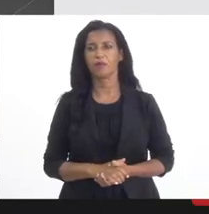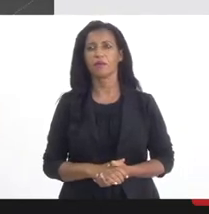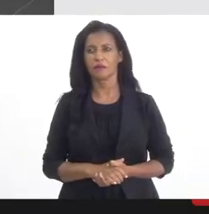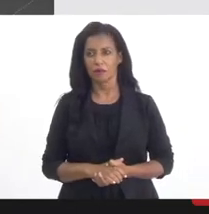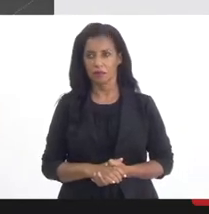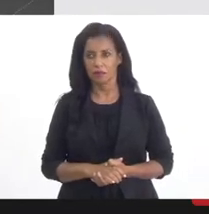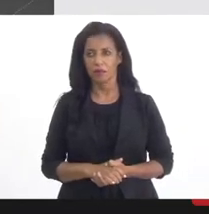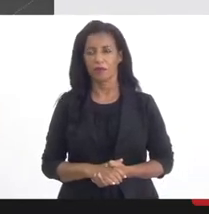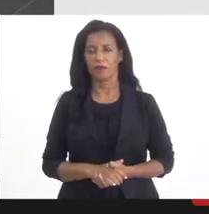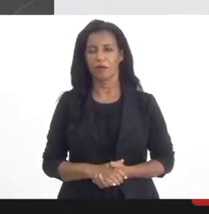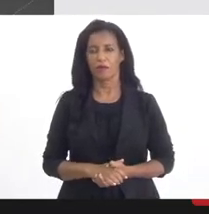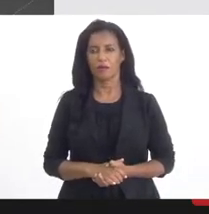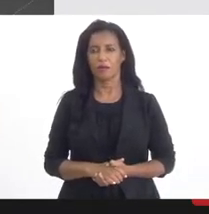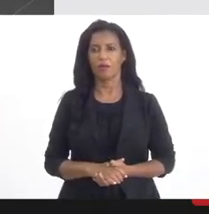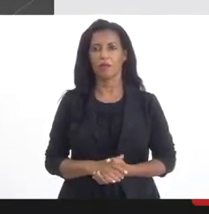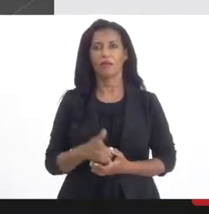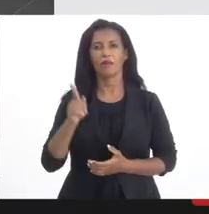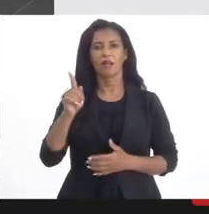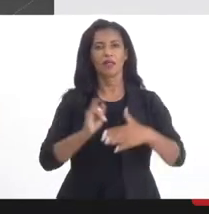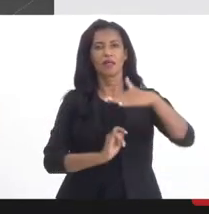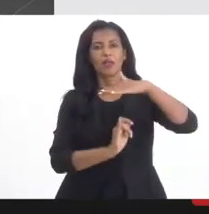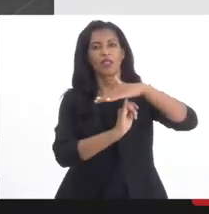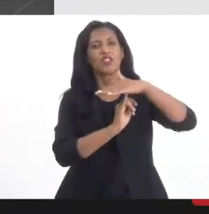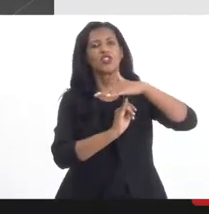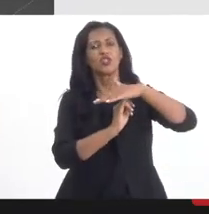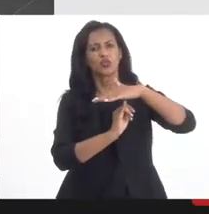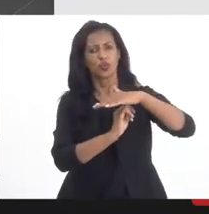Aí, essas, por favor. Essas são as instituições.